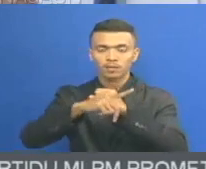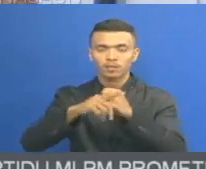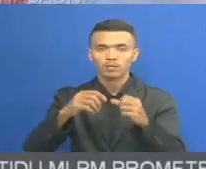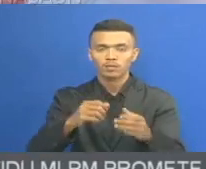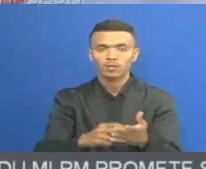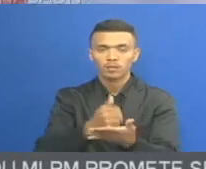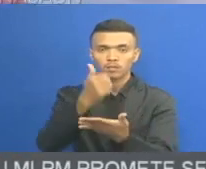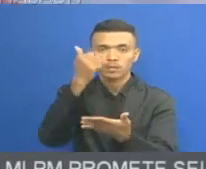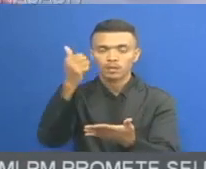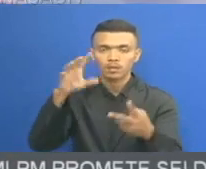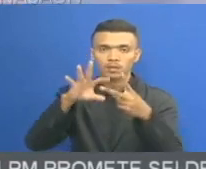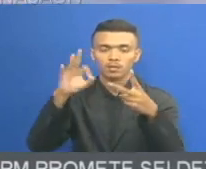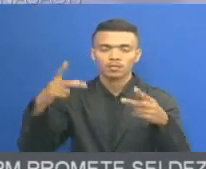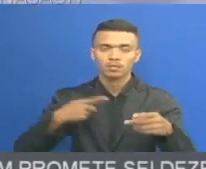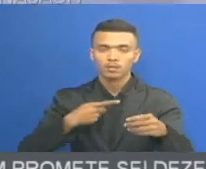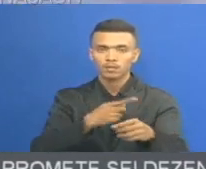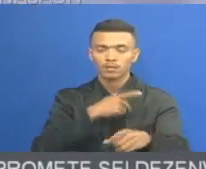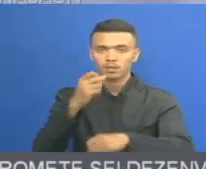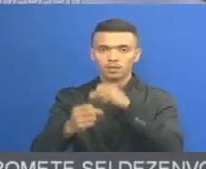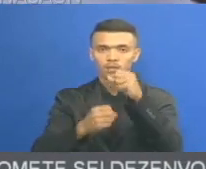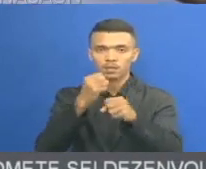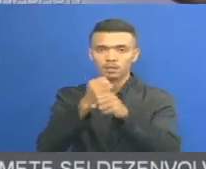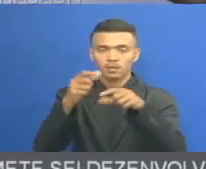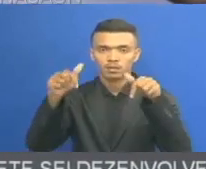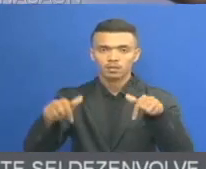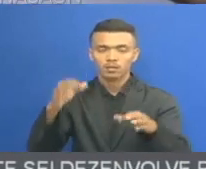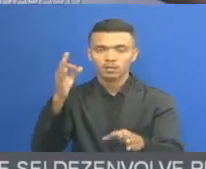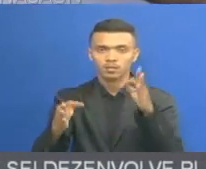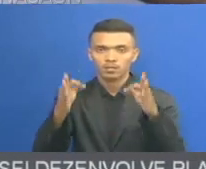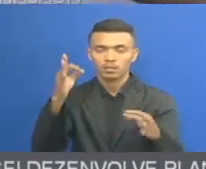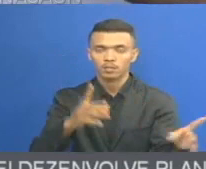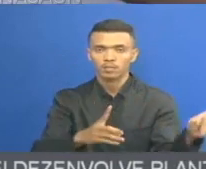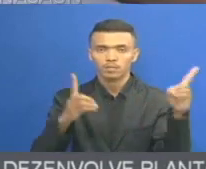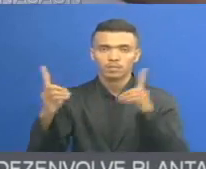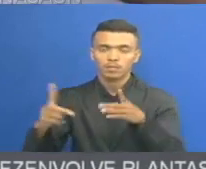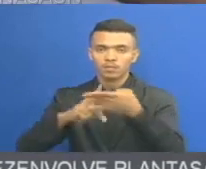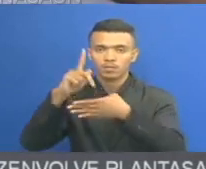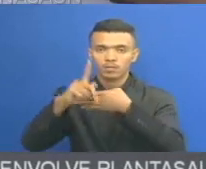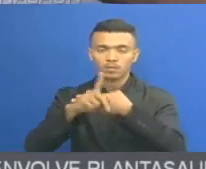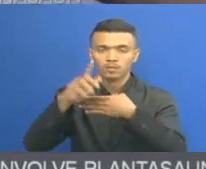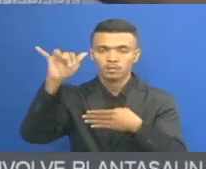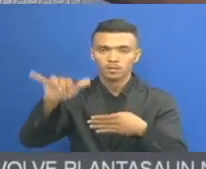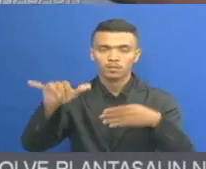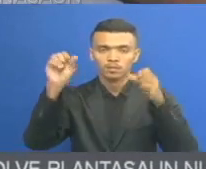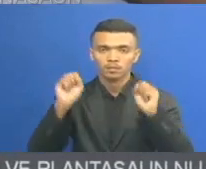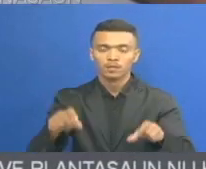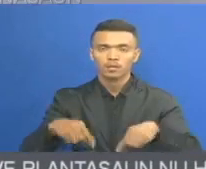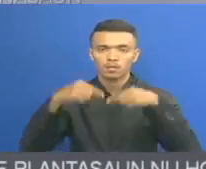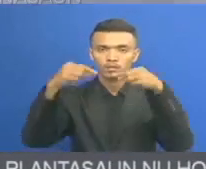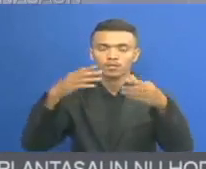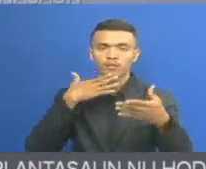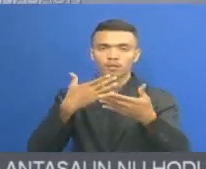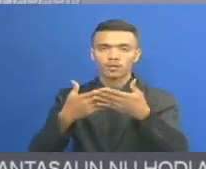de manang e eleição parlamentar tenang ne. Nune implementa programa Sira nebe belefo benefício